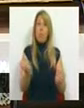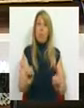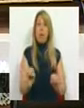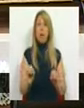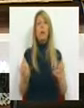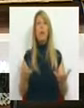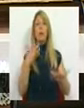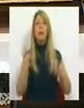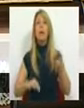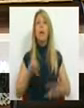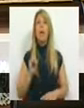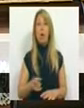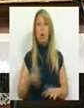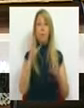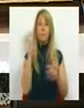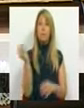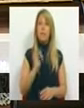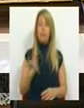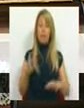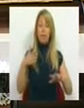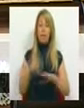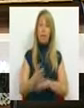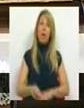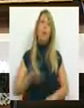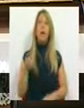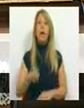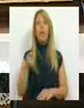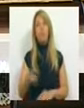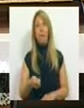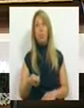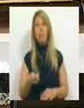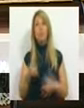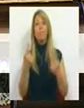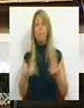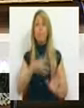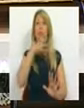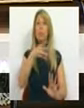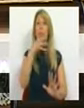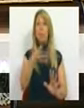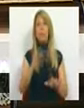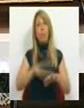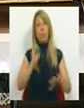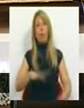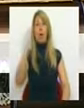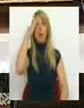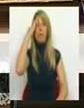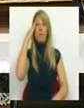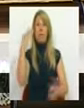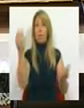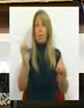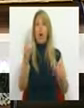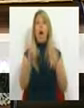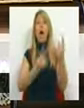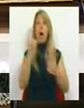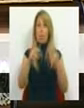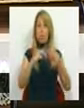portanto, é tentar encontrar, por via do arrendamento, uma justificação para a incapacidade que alguns municípios, nomeadamente em